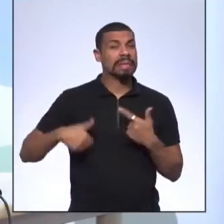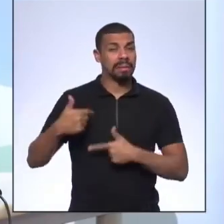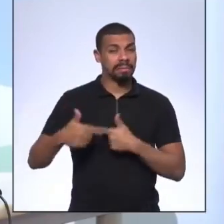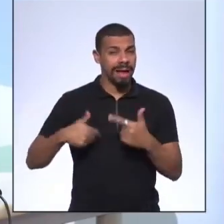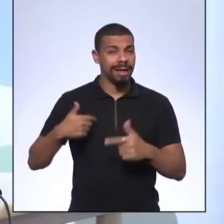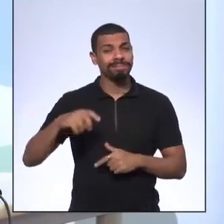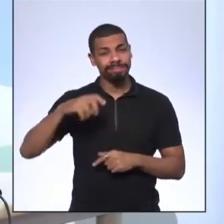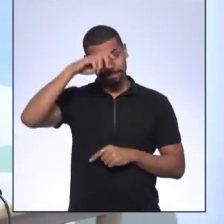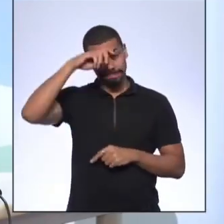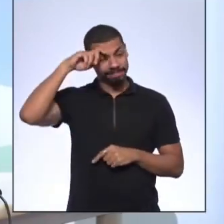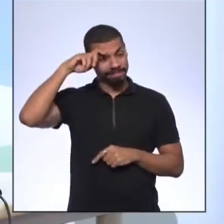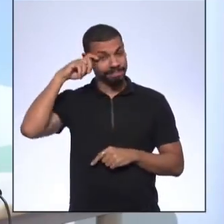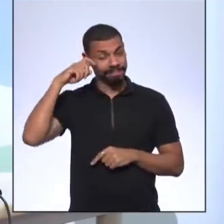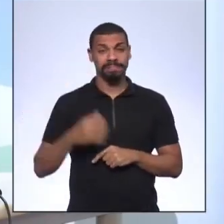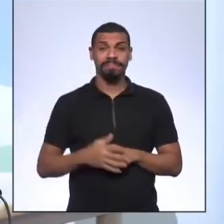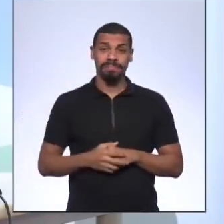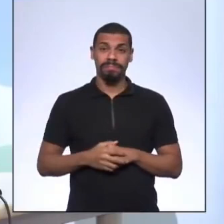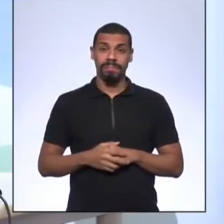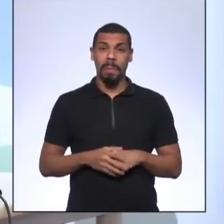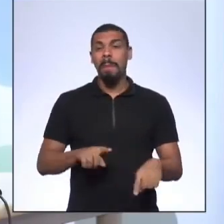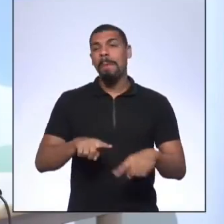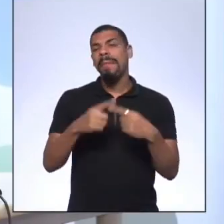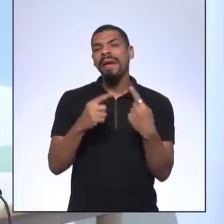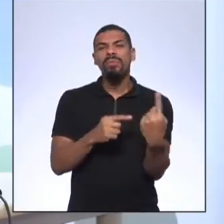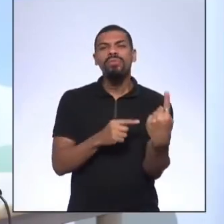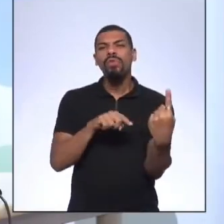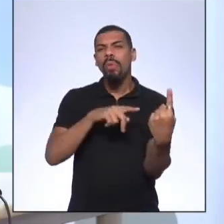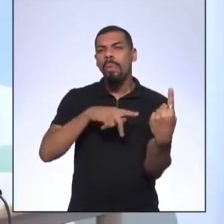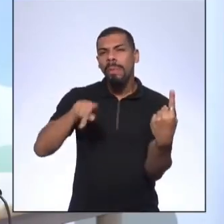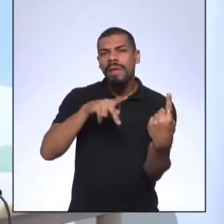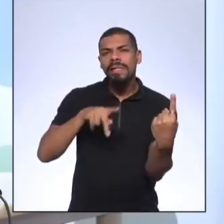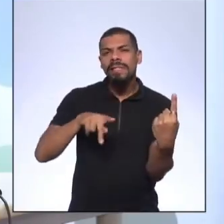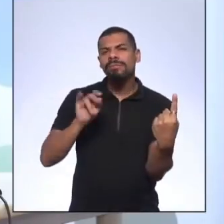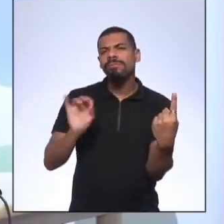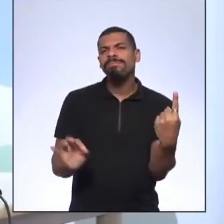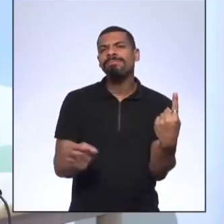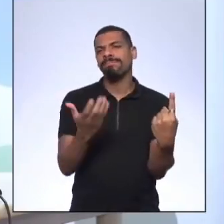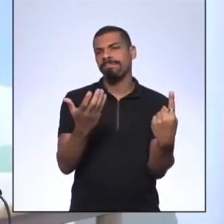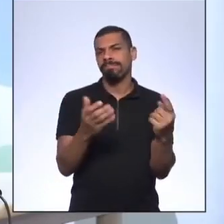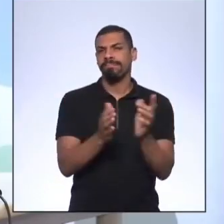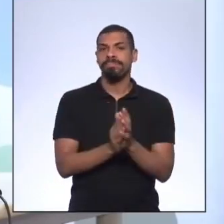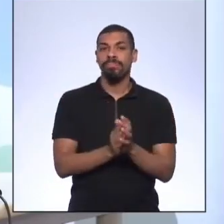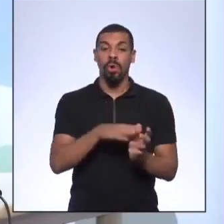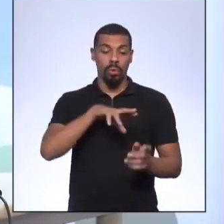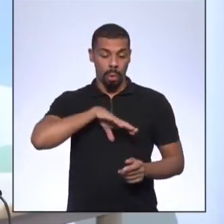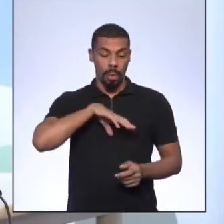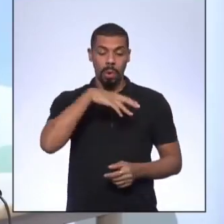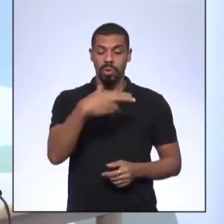Tá? Um país que foi o pioneiro nesse movimento